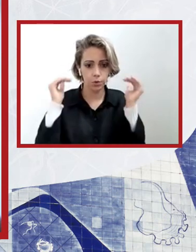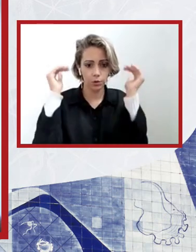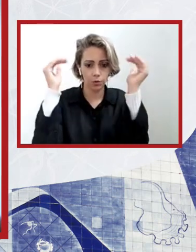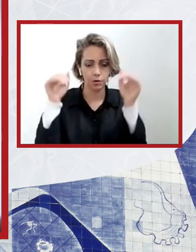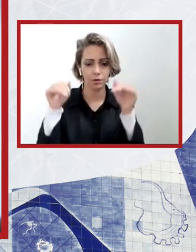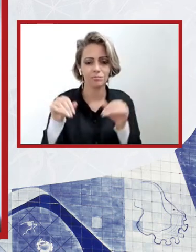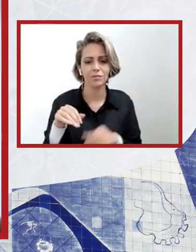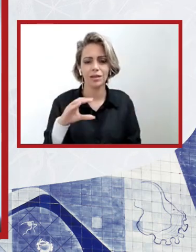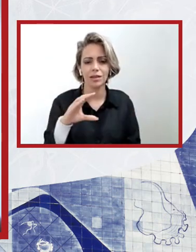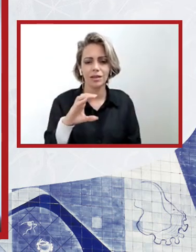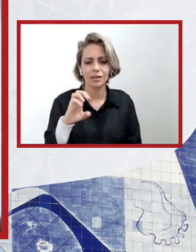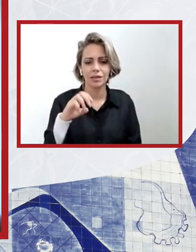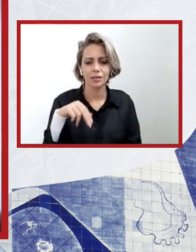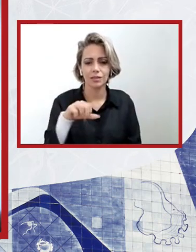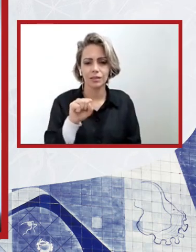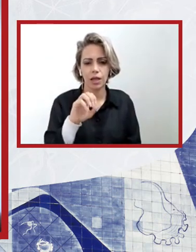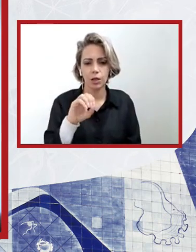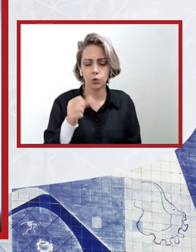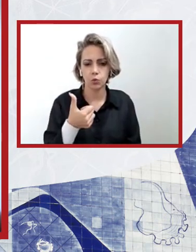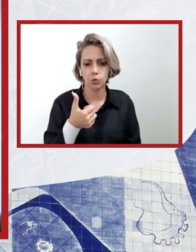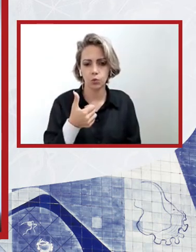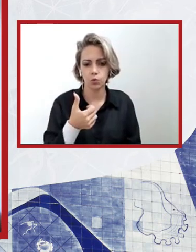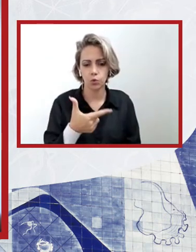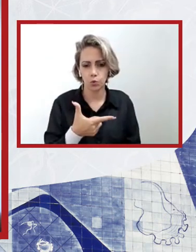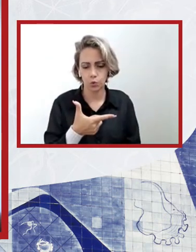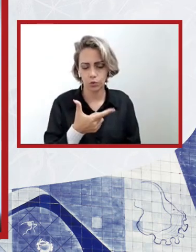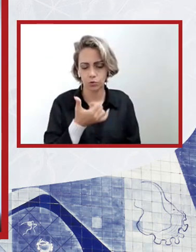censo de 2018,